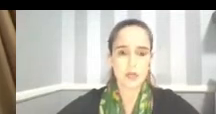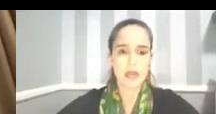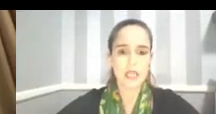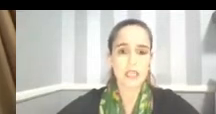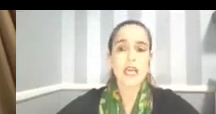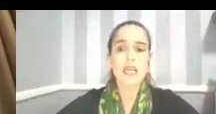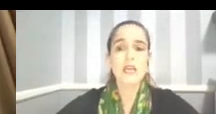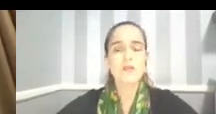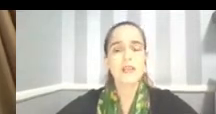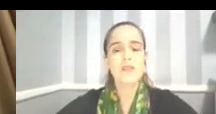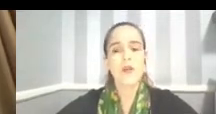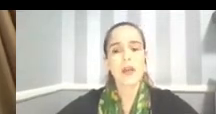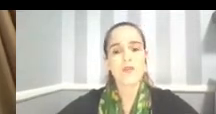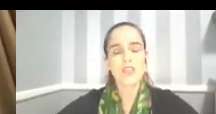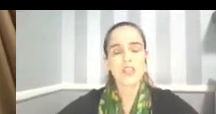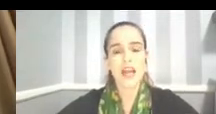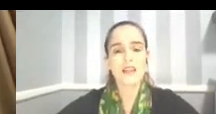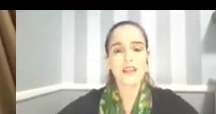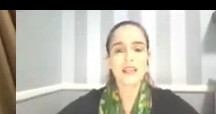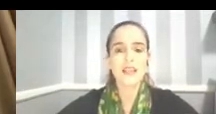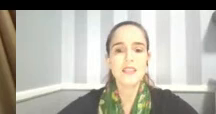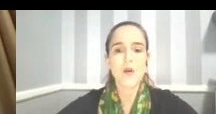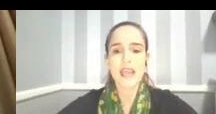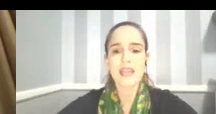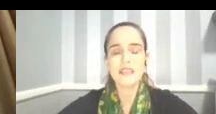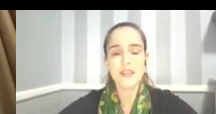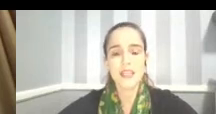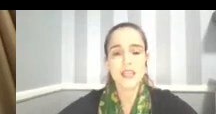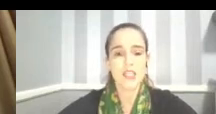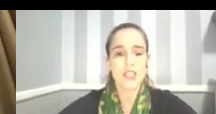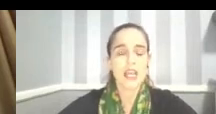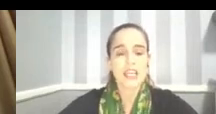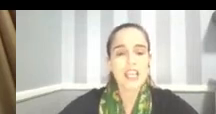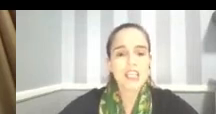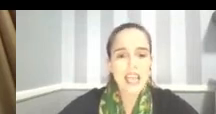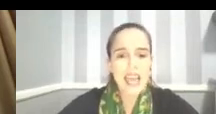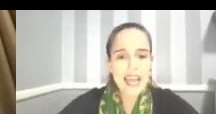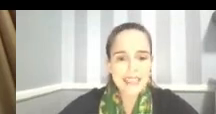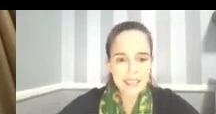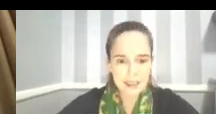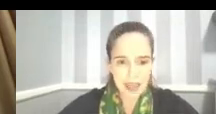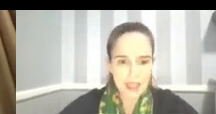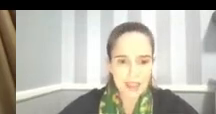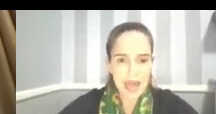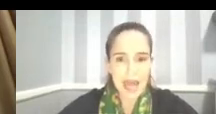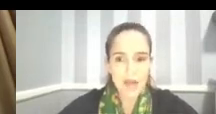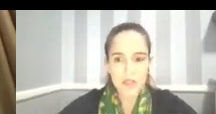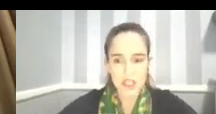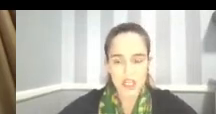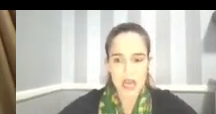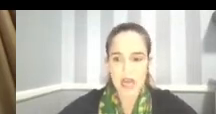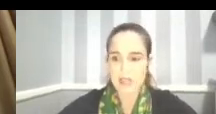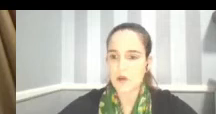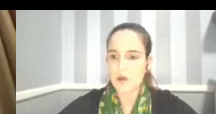vocês anteriormente. E eu não devo colocar oxigenada e nem qualquer desinfectante. Gente, esse detalhe da